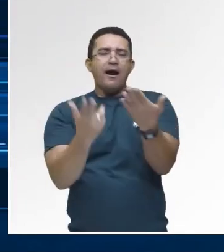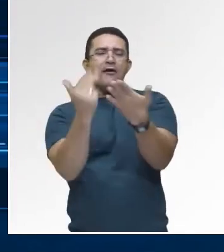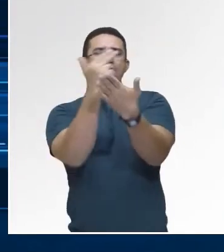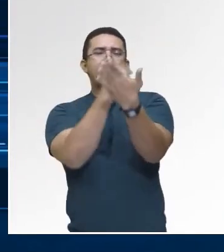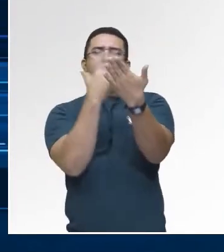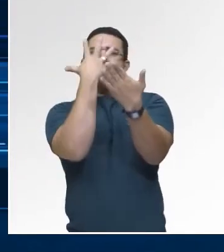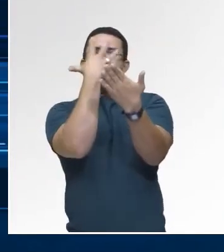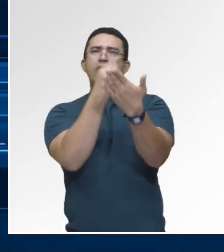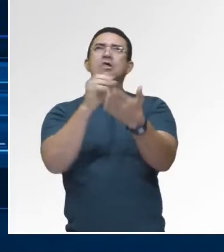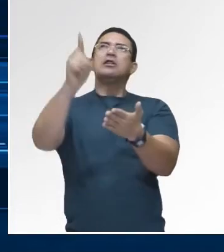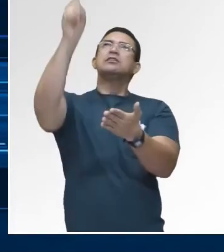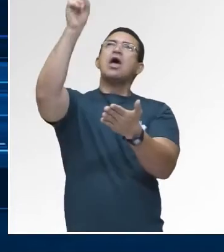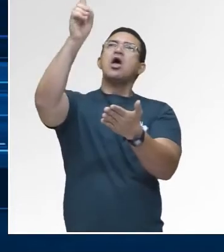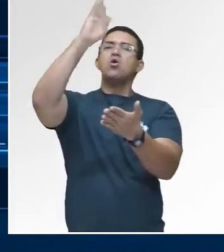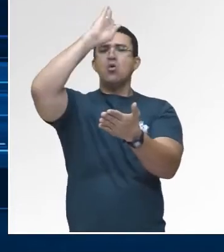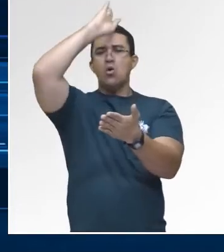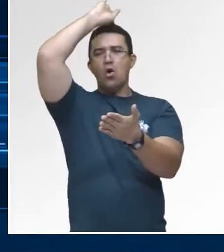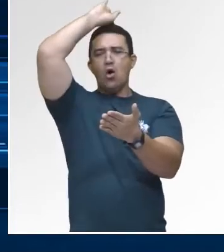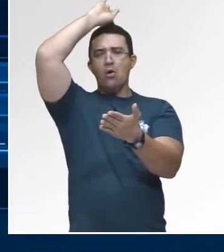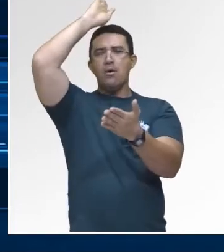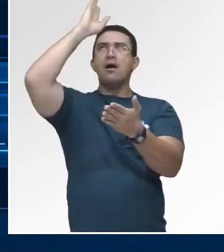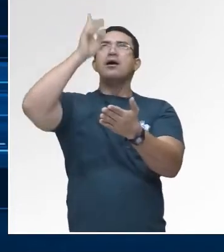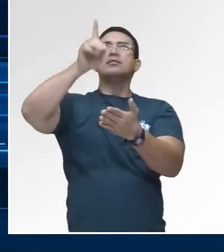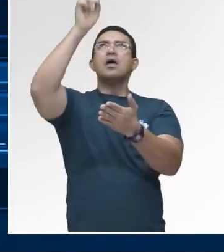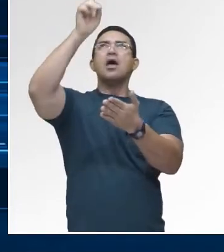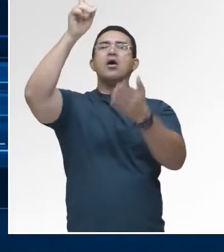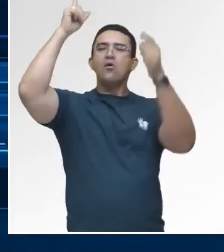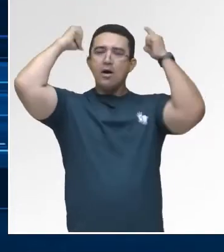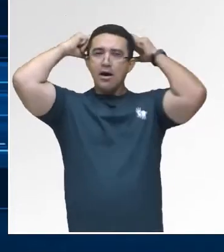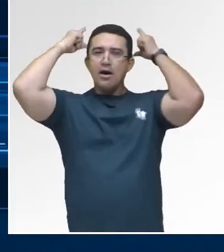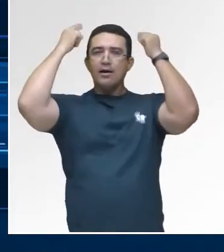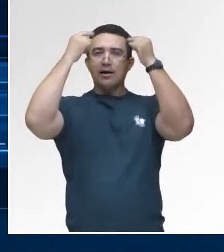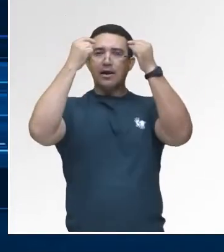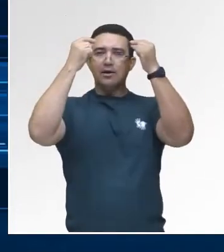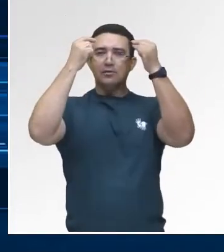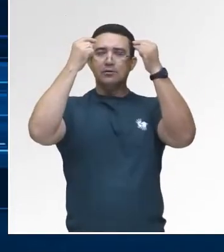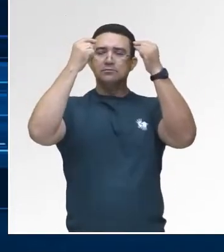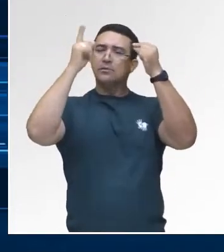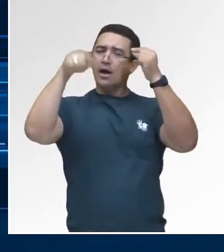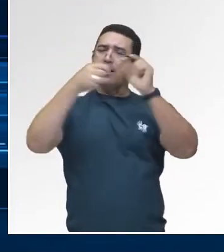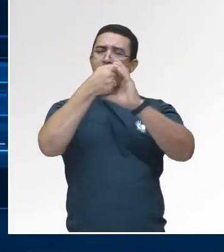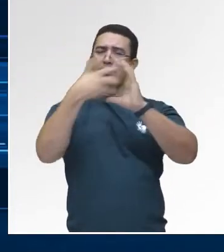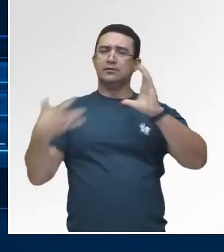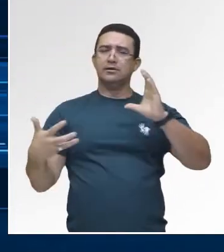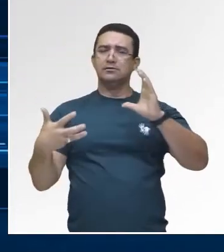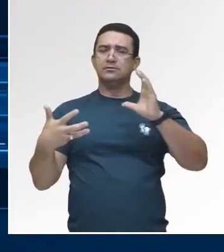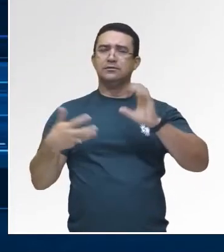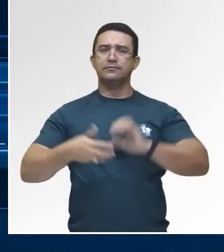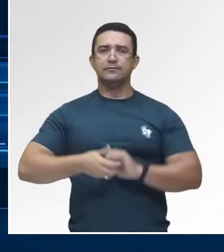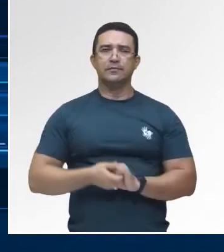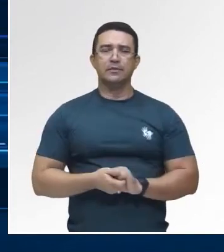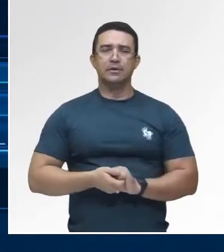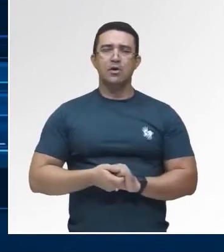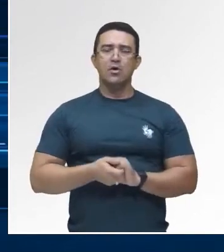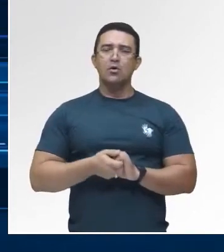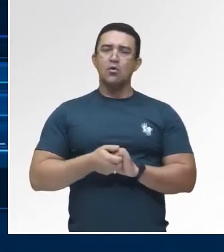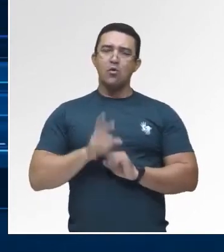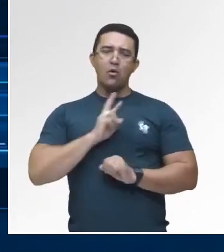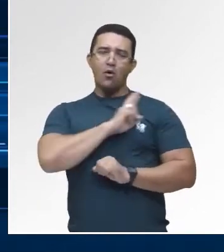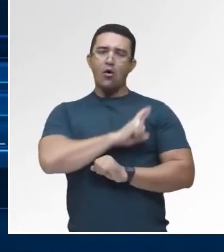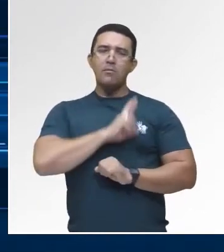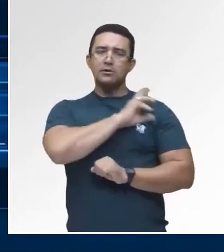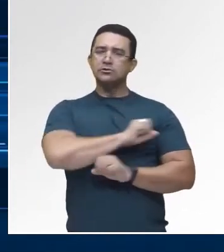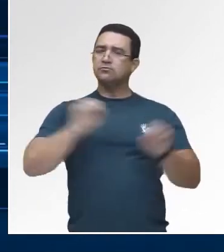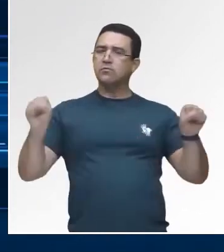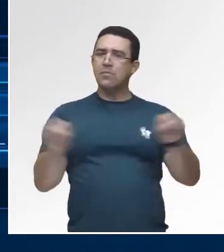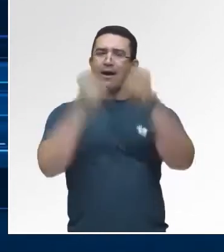tudo mais. Muito bem. Então, essa é uma das características do classicismo. Então, o romantismo ele vai romper com isso. Ele